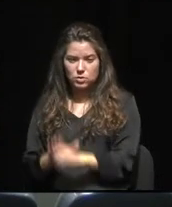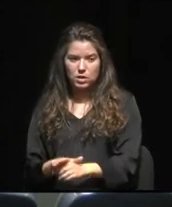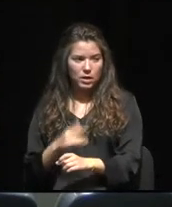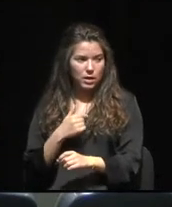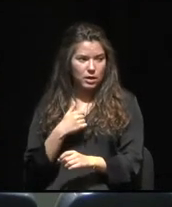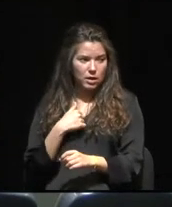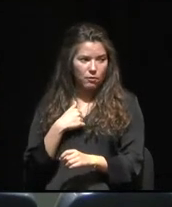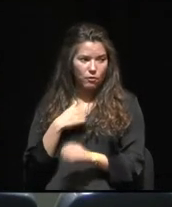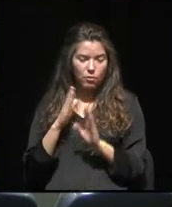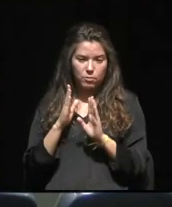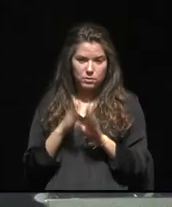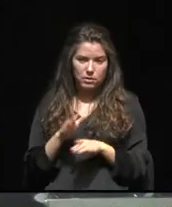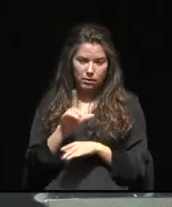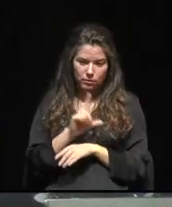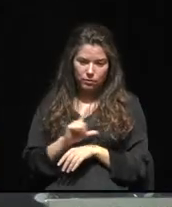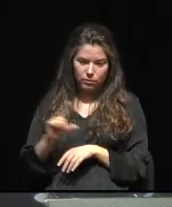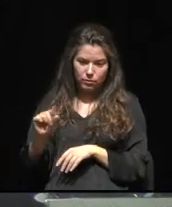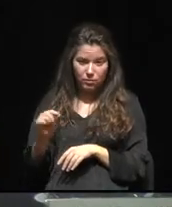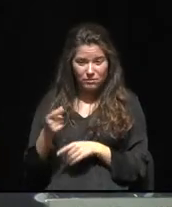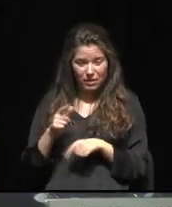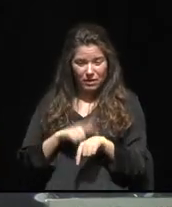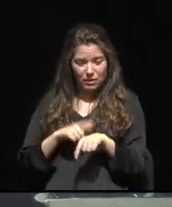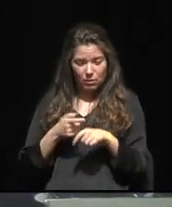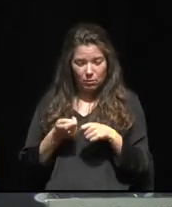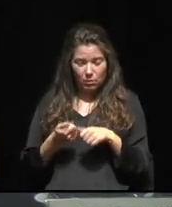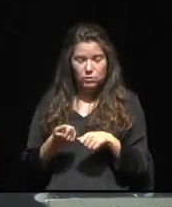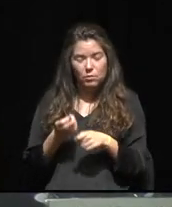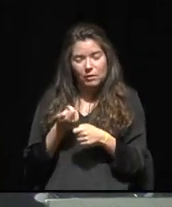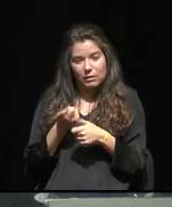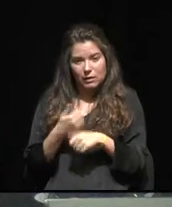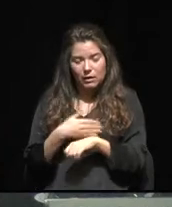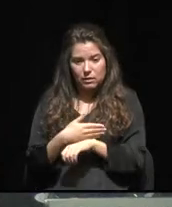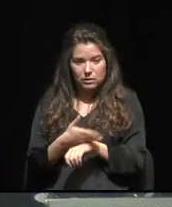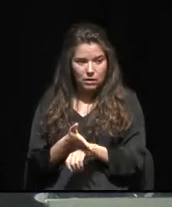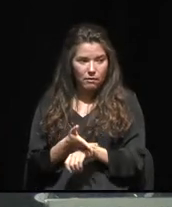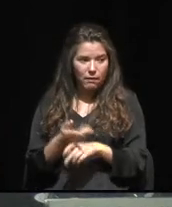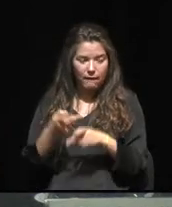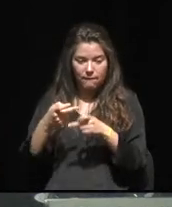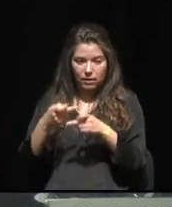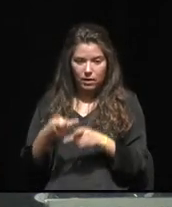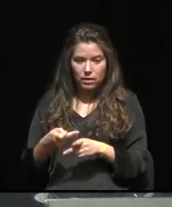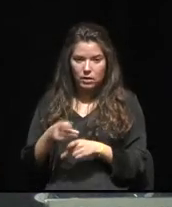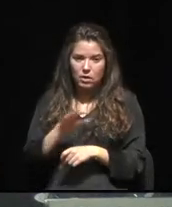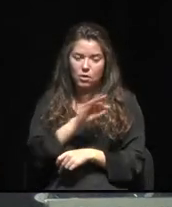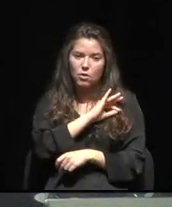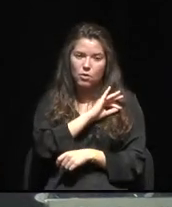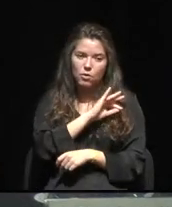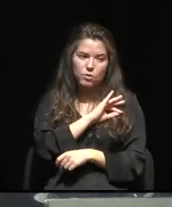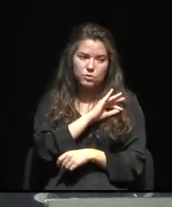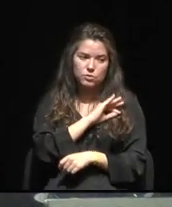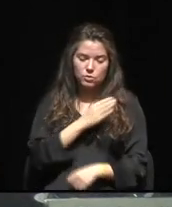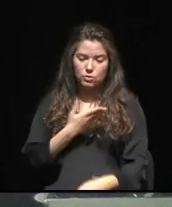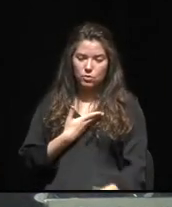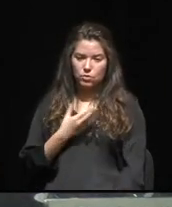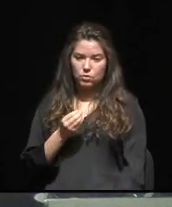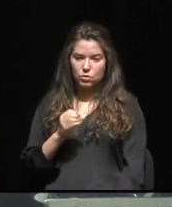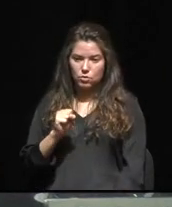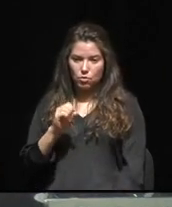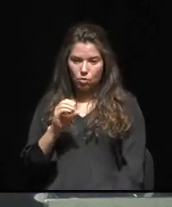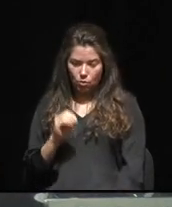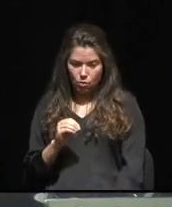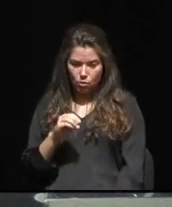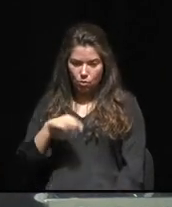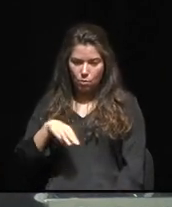ter que me ausentar e em breve já estou atrasado para um compromisso ficará aqui o senhor Vereador Diogo Moura em representação do